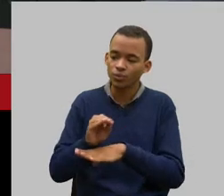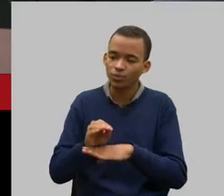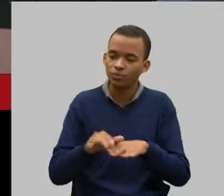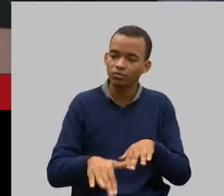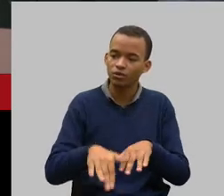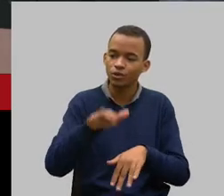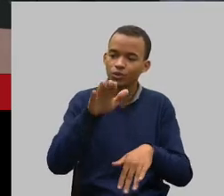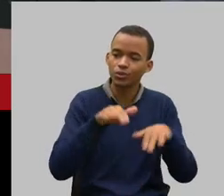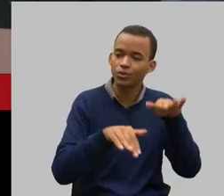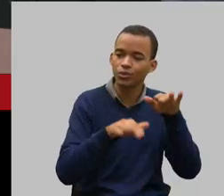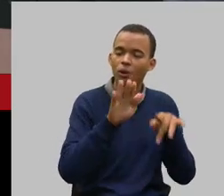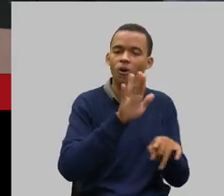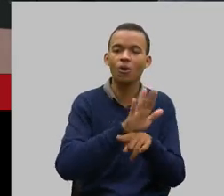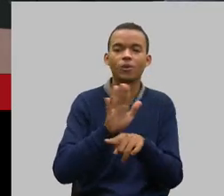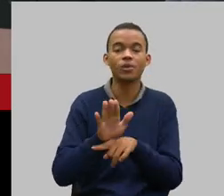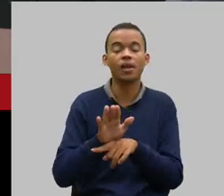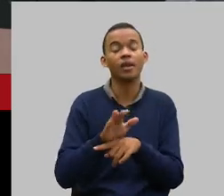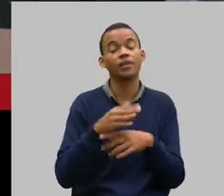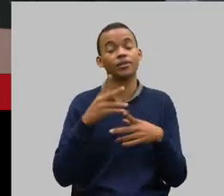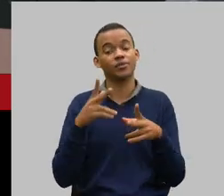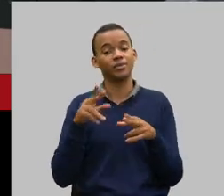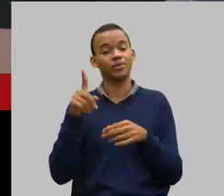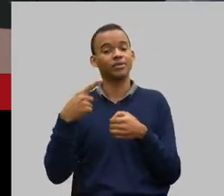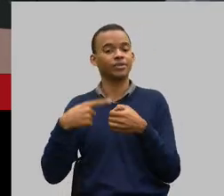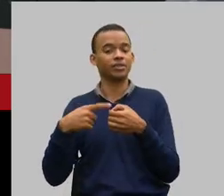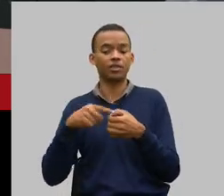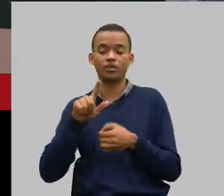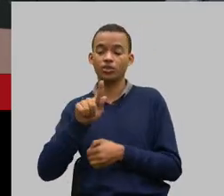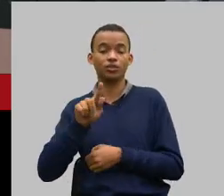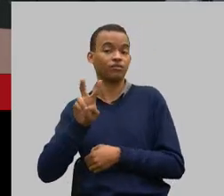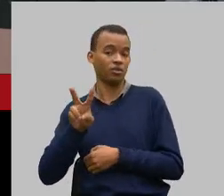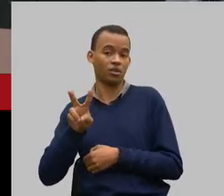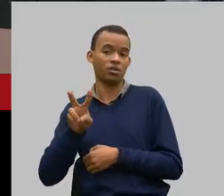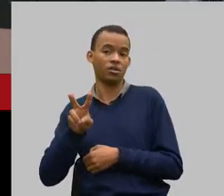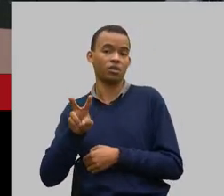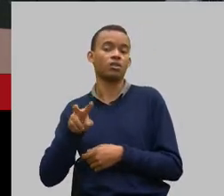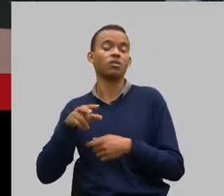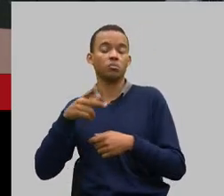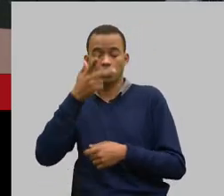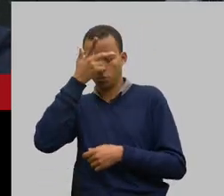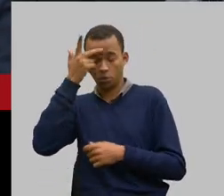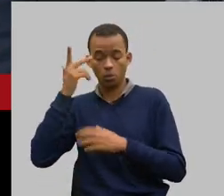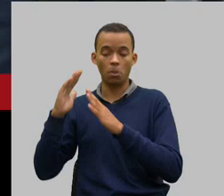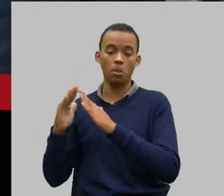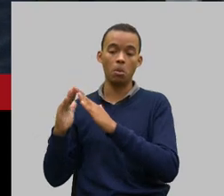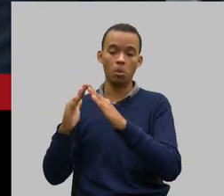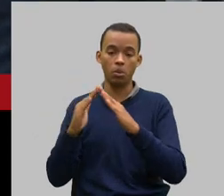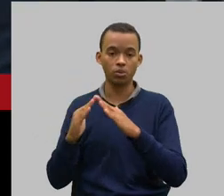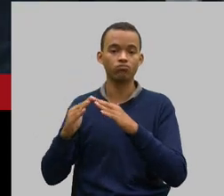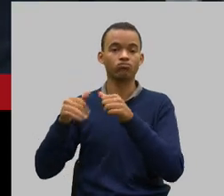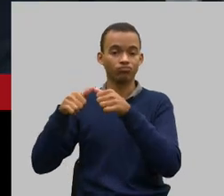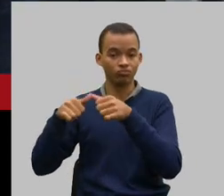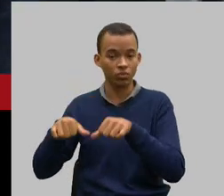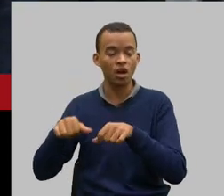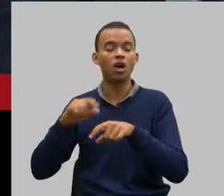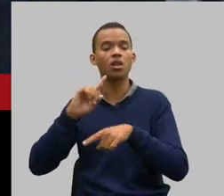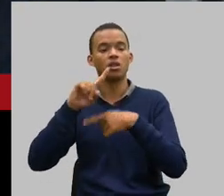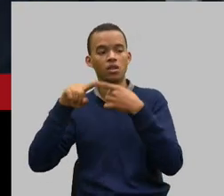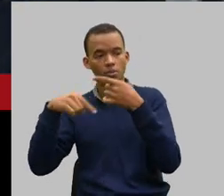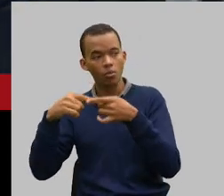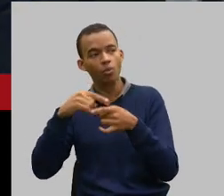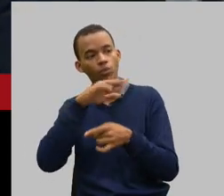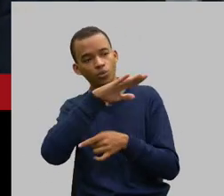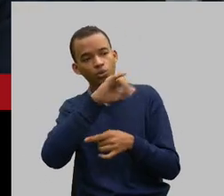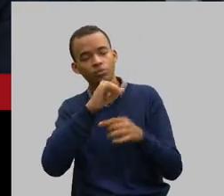vida lá por isso que eu acho que Valadares está pronto para receber qualquer investimento mas Arlen e o senhor falou também um ponto